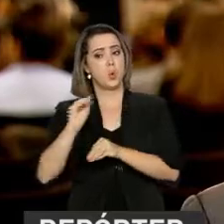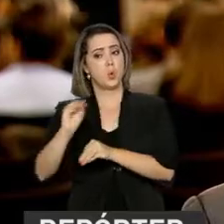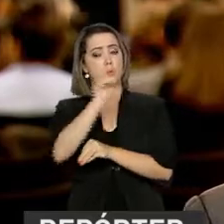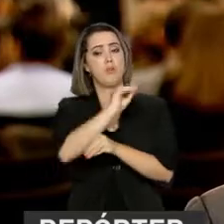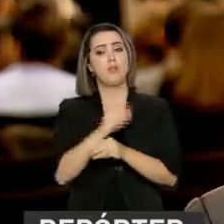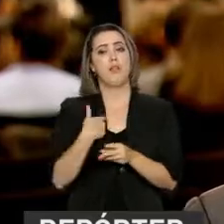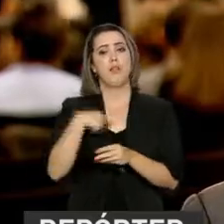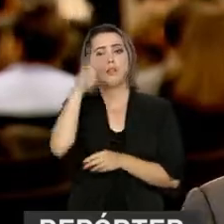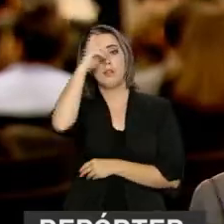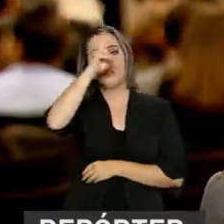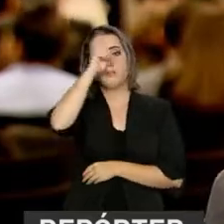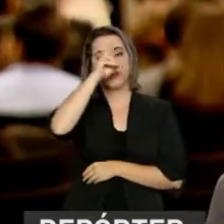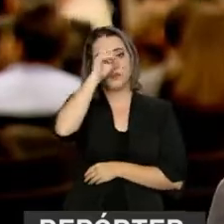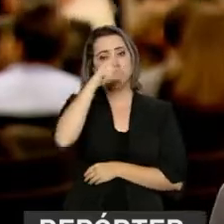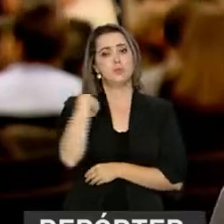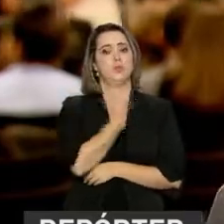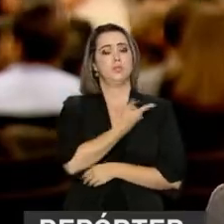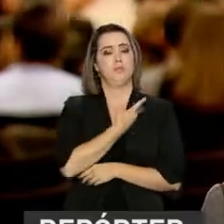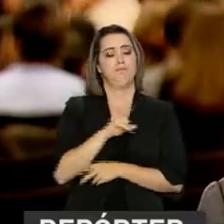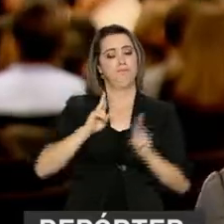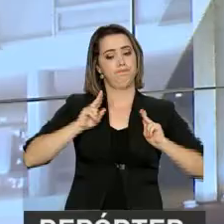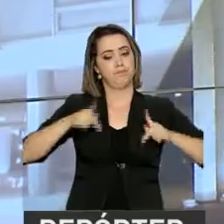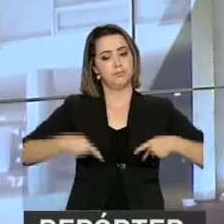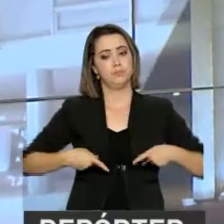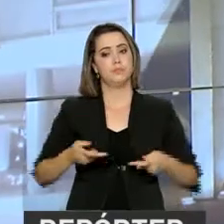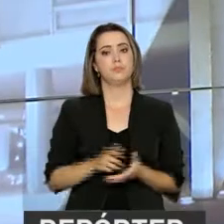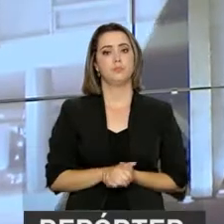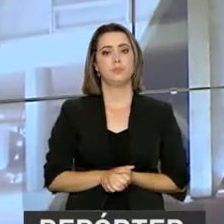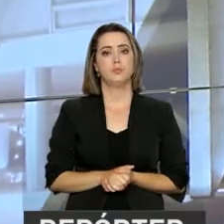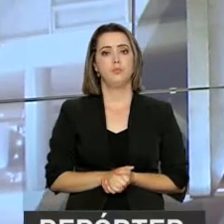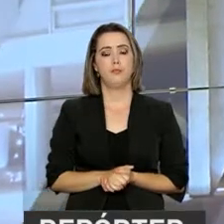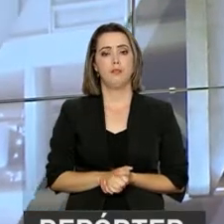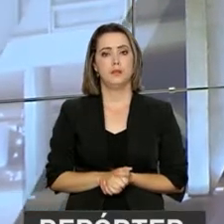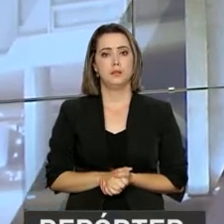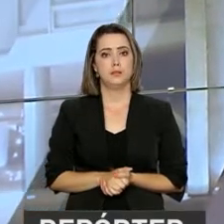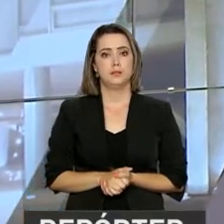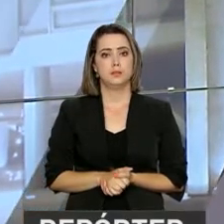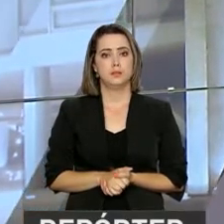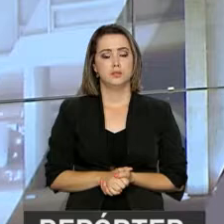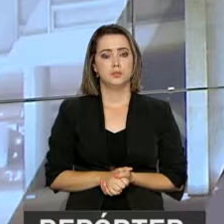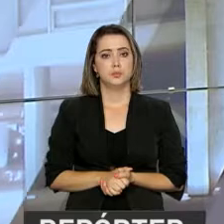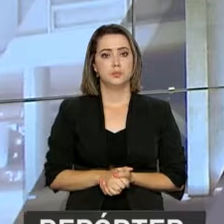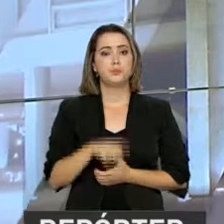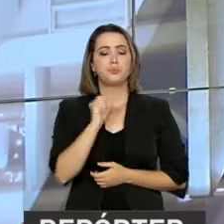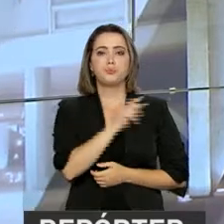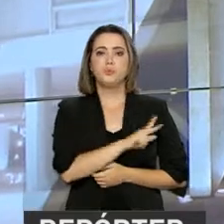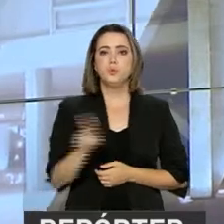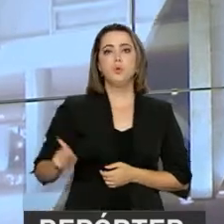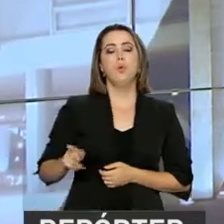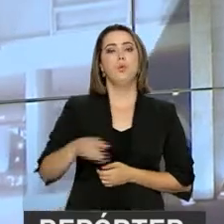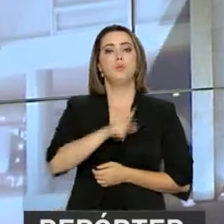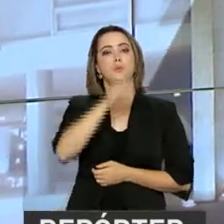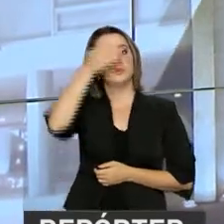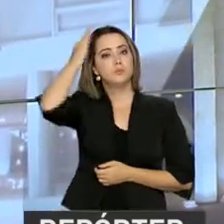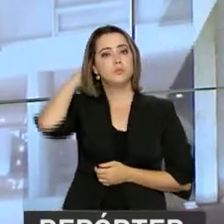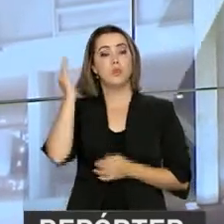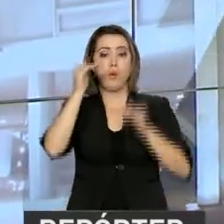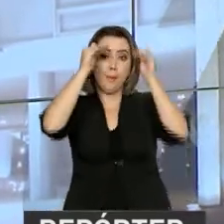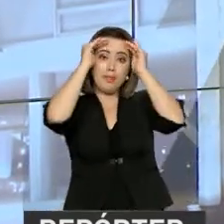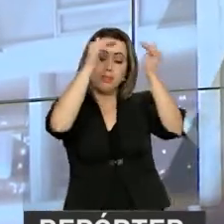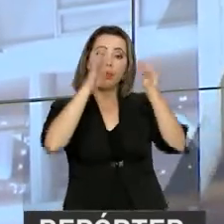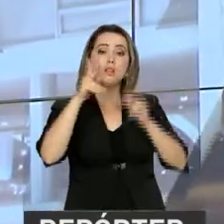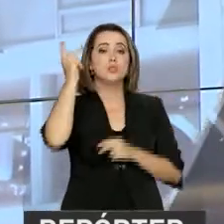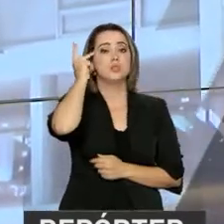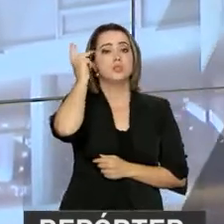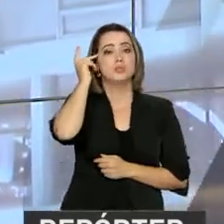sua memória a nossa identidade o presidente michel temer foi homenageado em são paulo por entidades